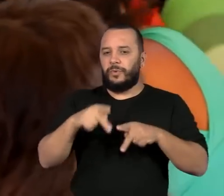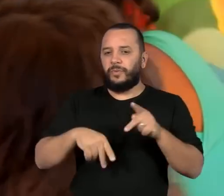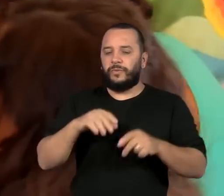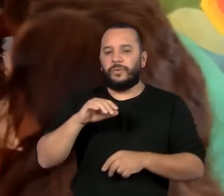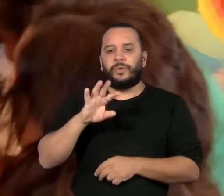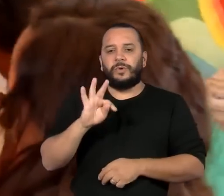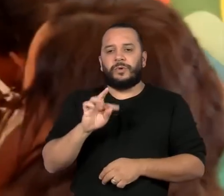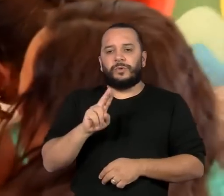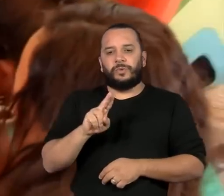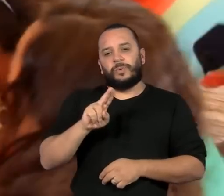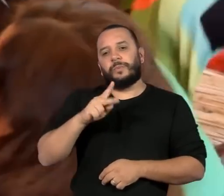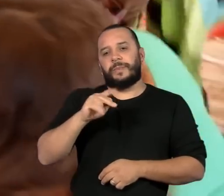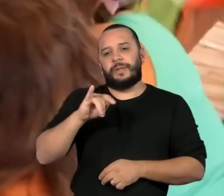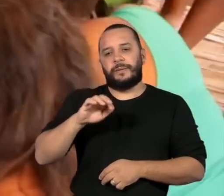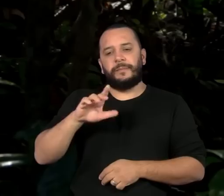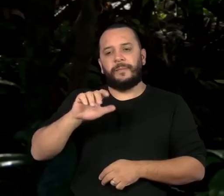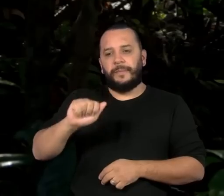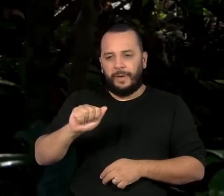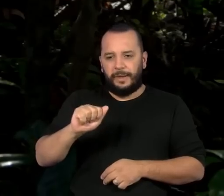e Pataxó,